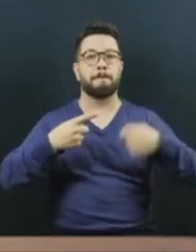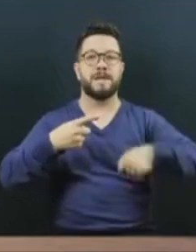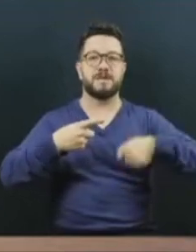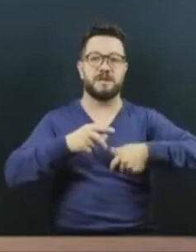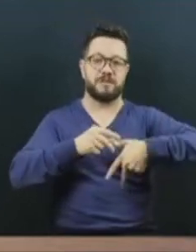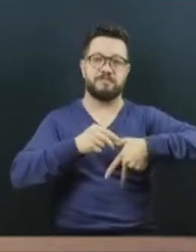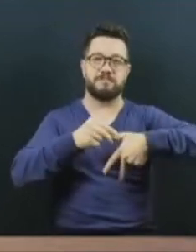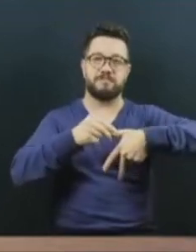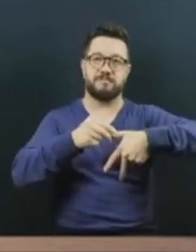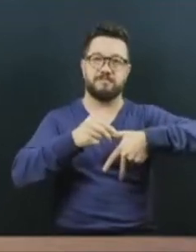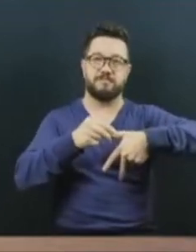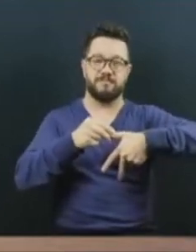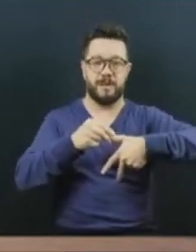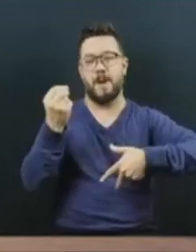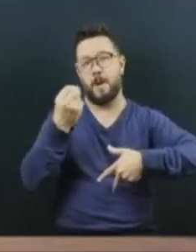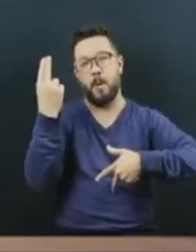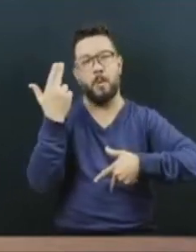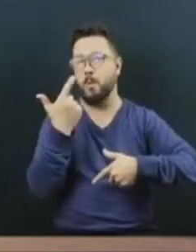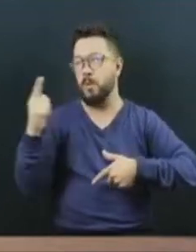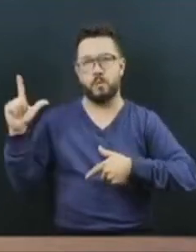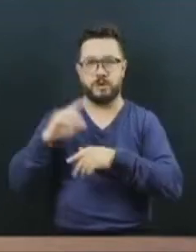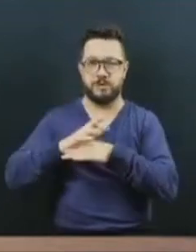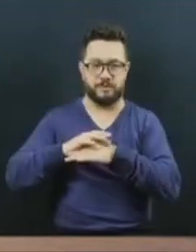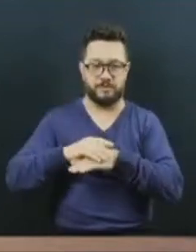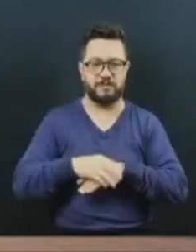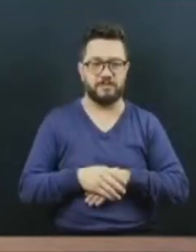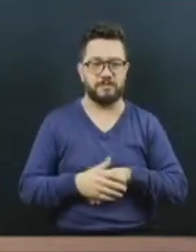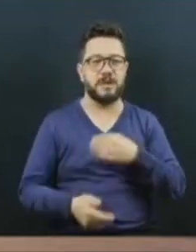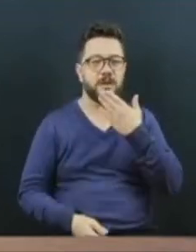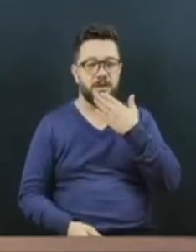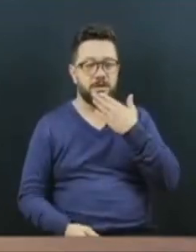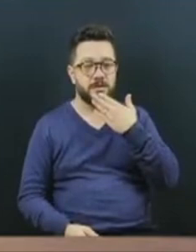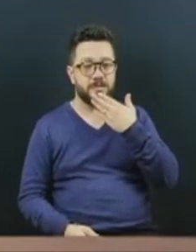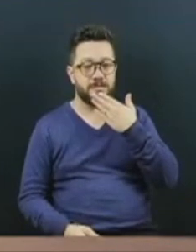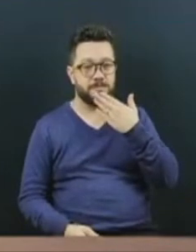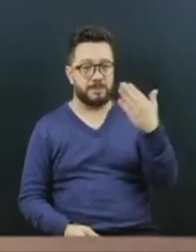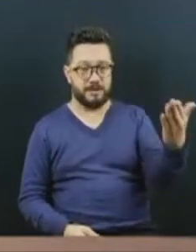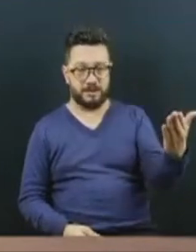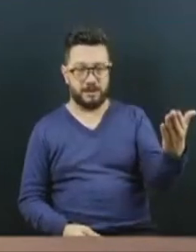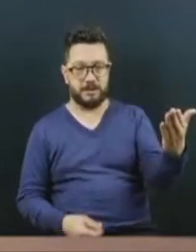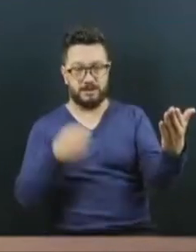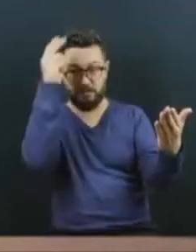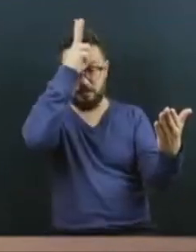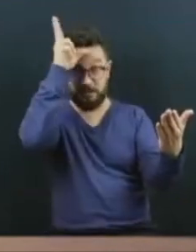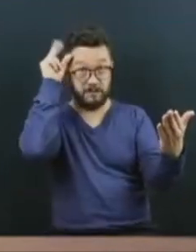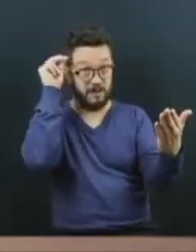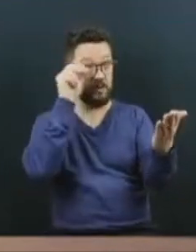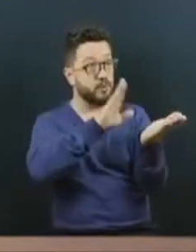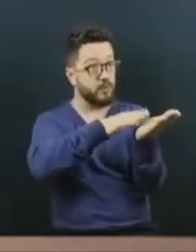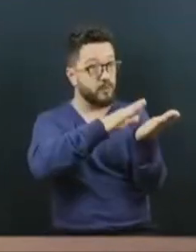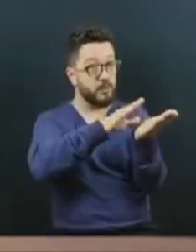comorbidade nós fizemos um pedido de informação né a prefeitura através da proposição 6233 de 2024 que nós